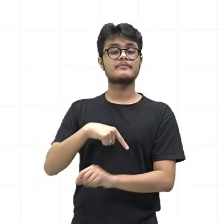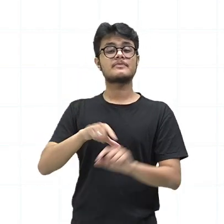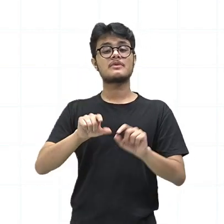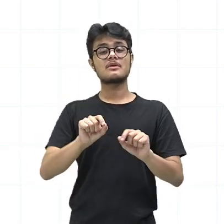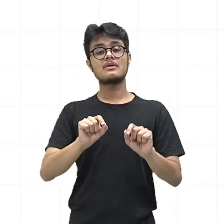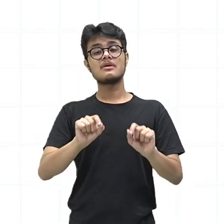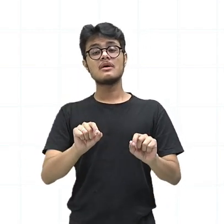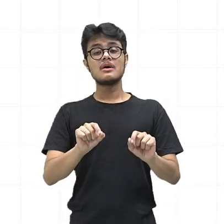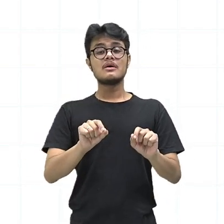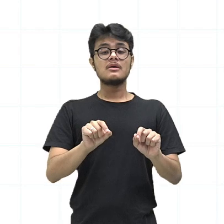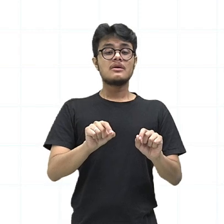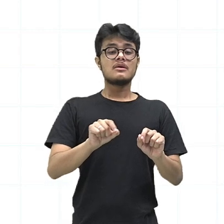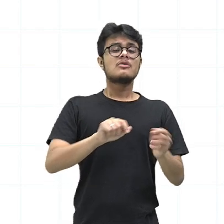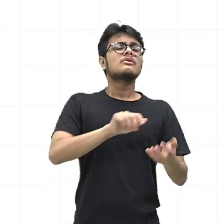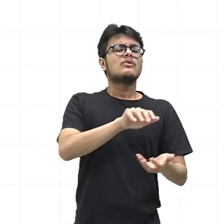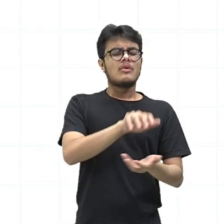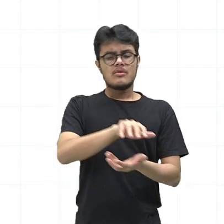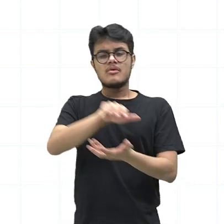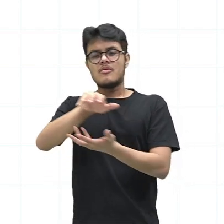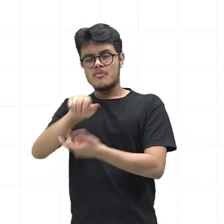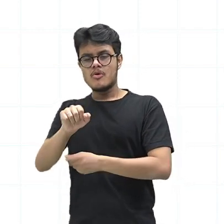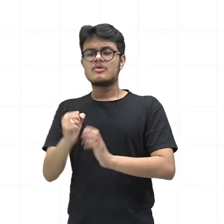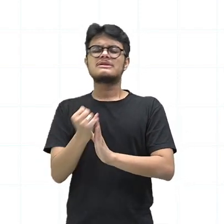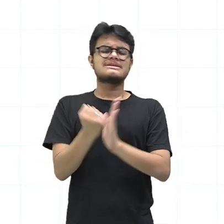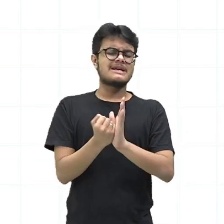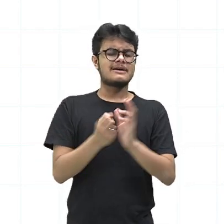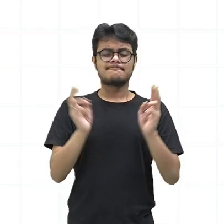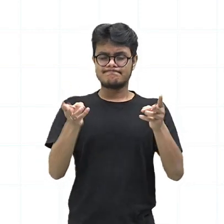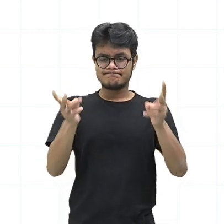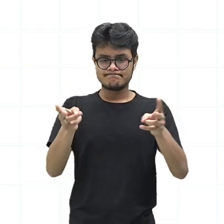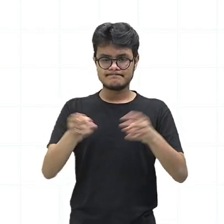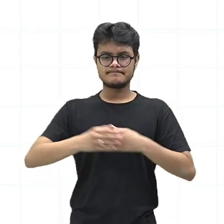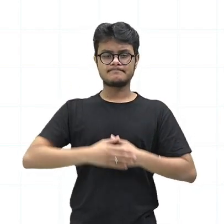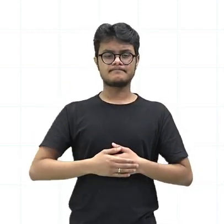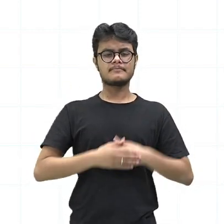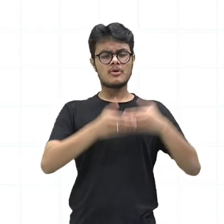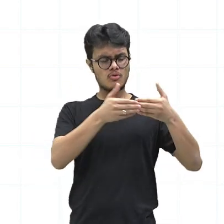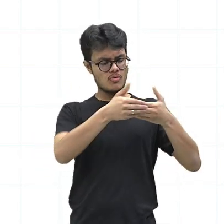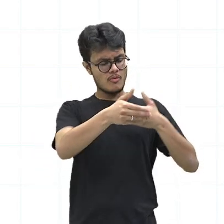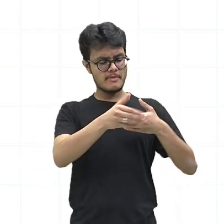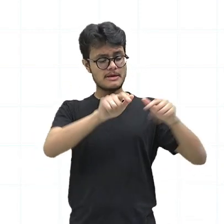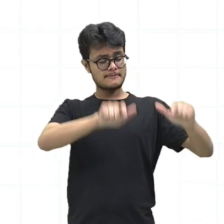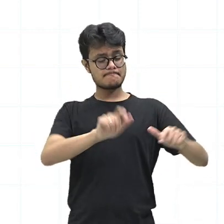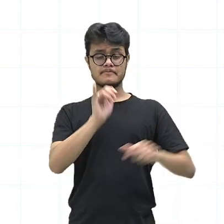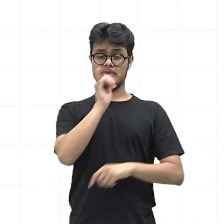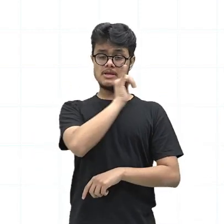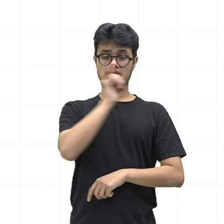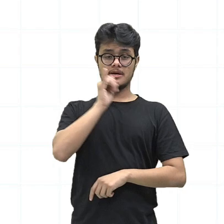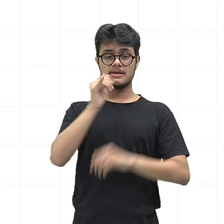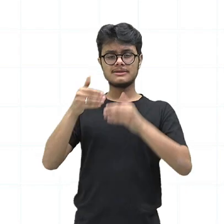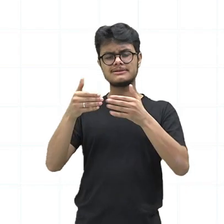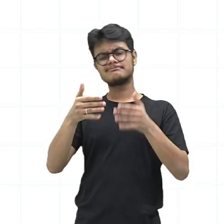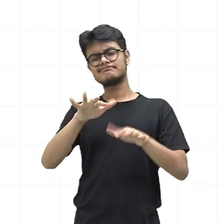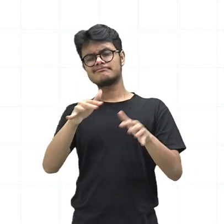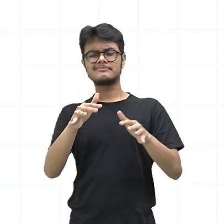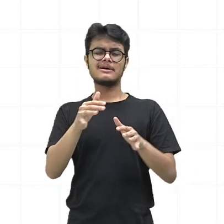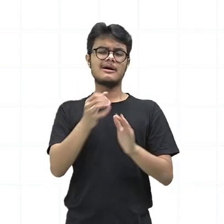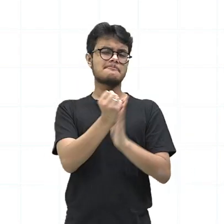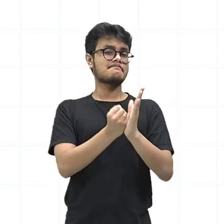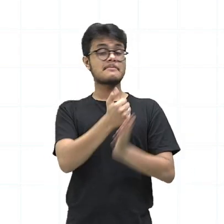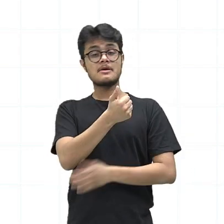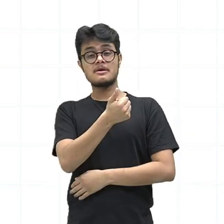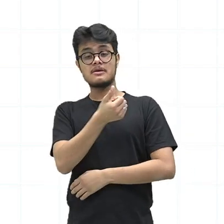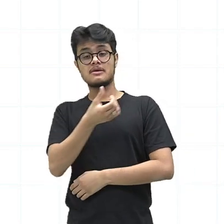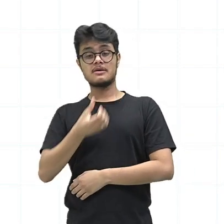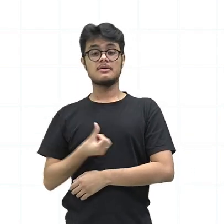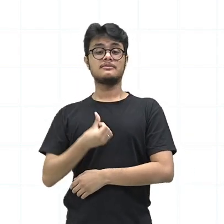influência sobre todo o mundo ocidental ao longo de vários séculos, desde sua origem na Itália, em meados do século XVI, e